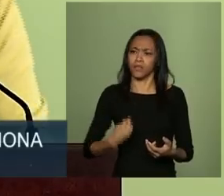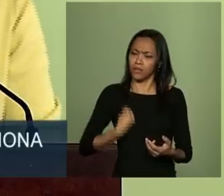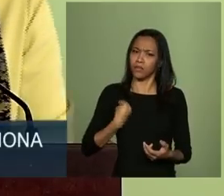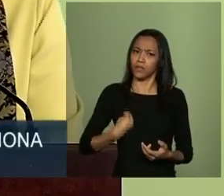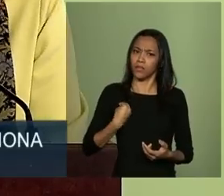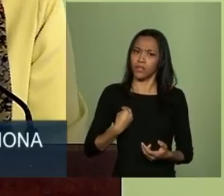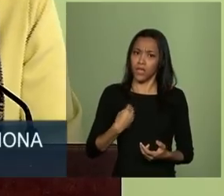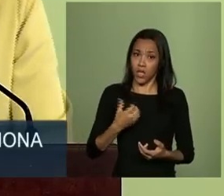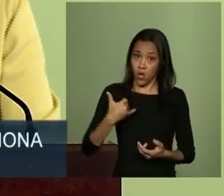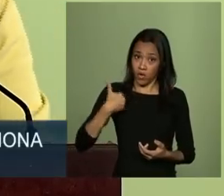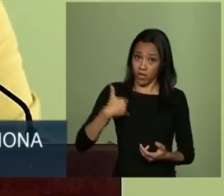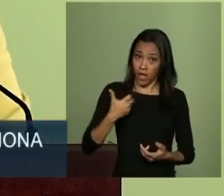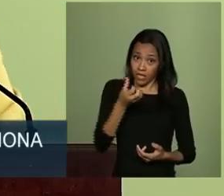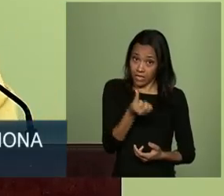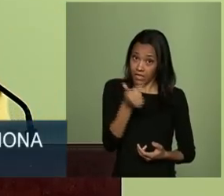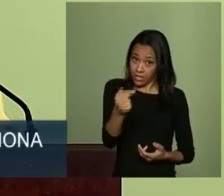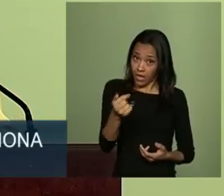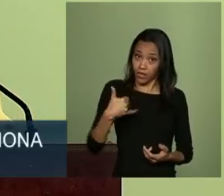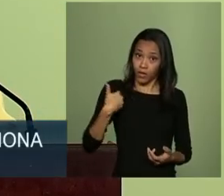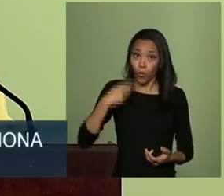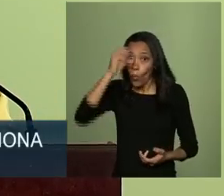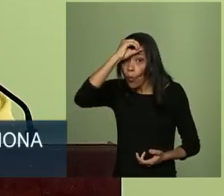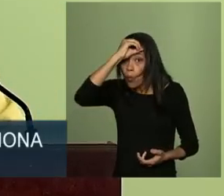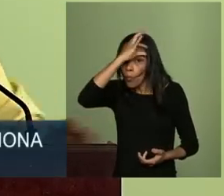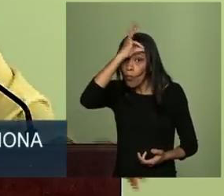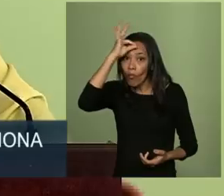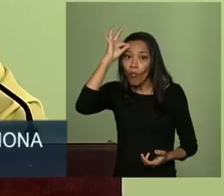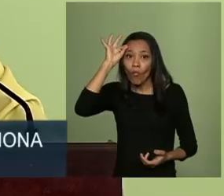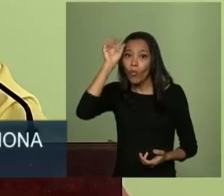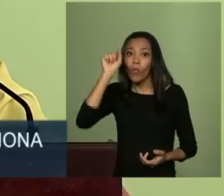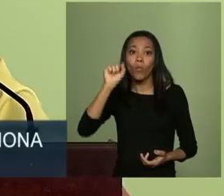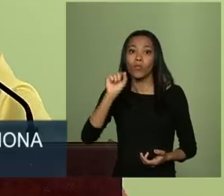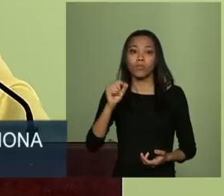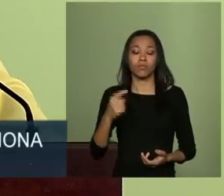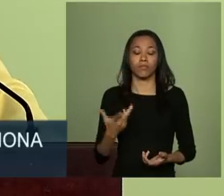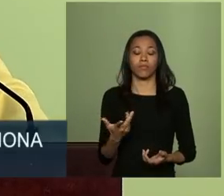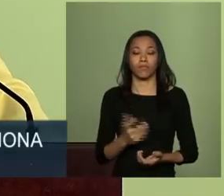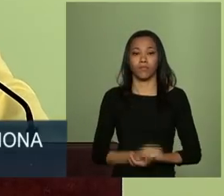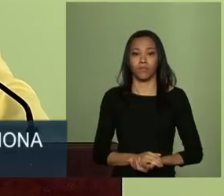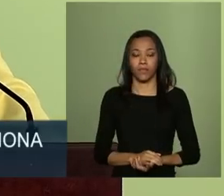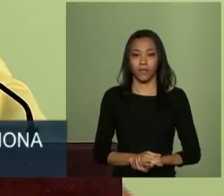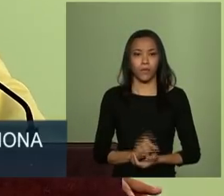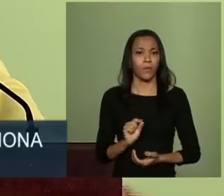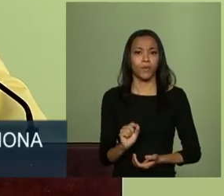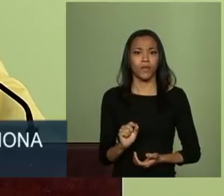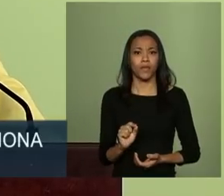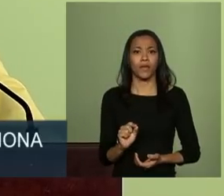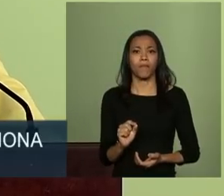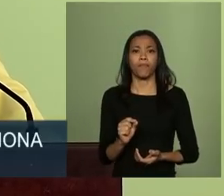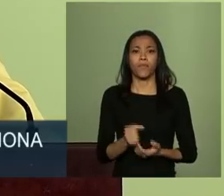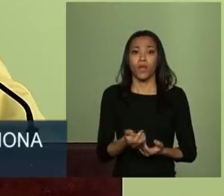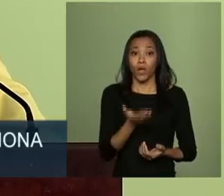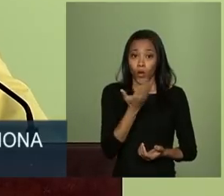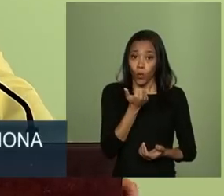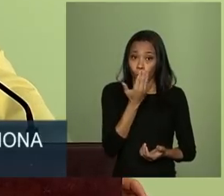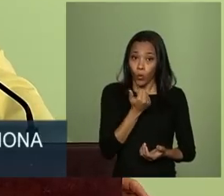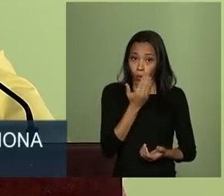depois de 67 anos de vida, né? A nutracêutica. É o alimento que